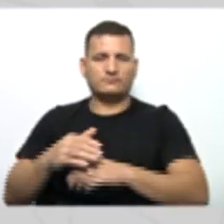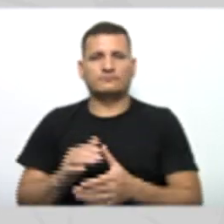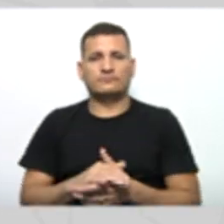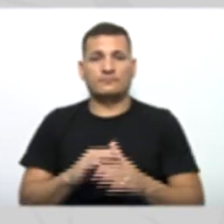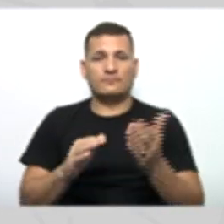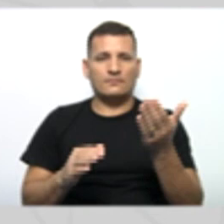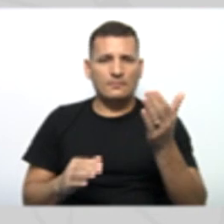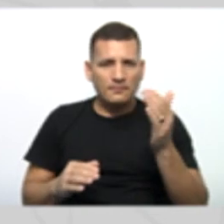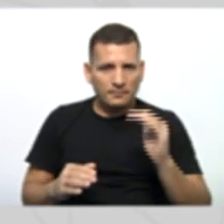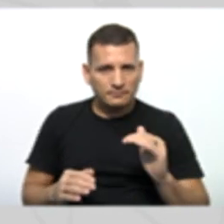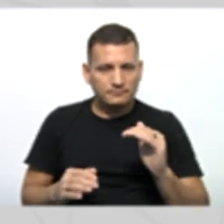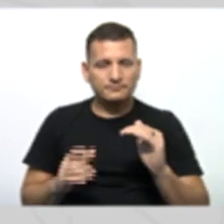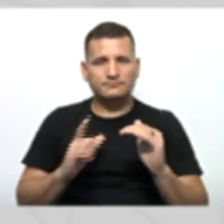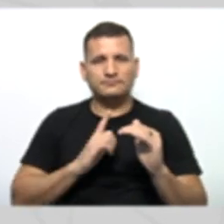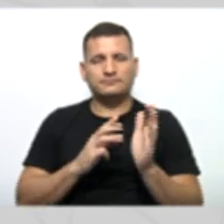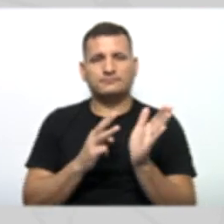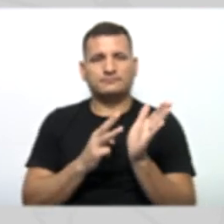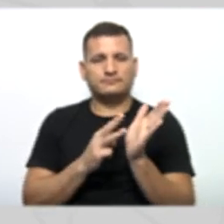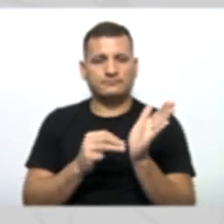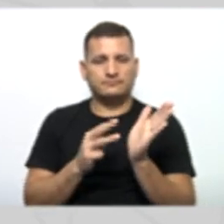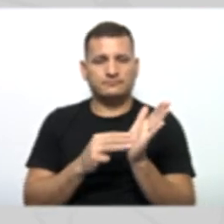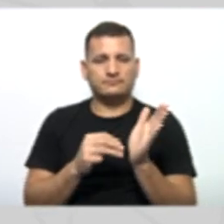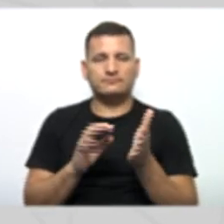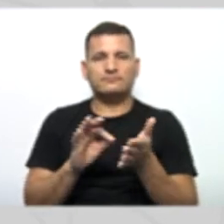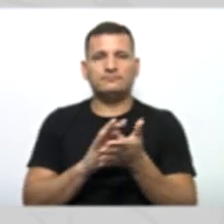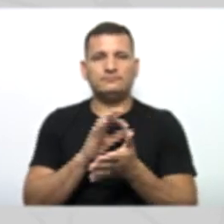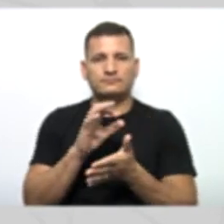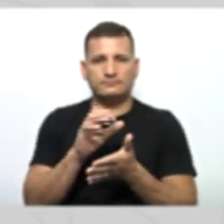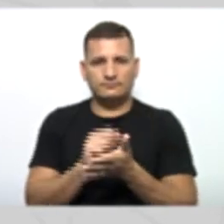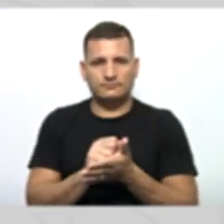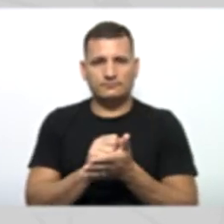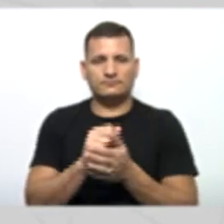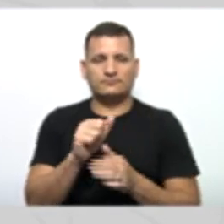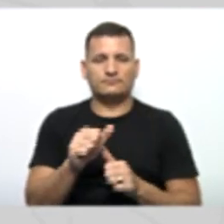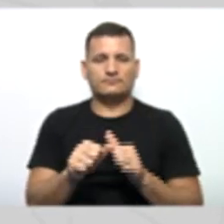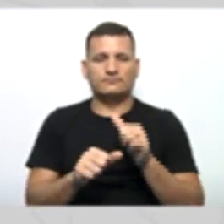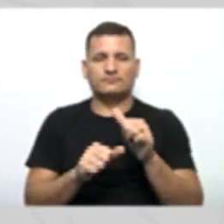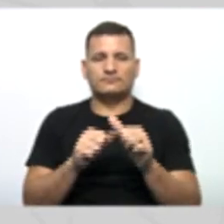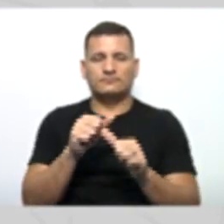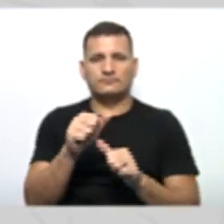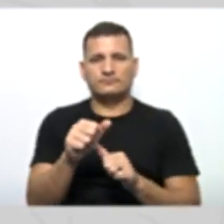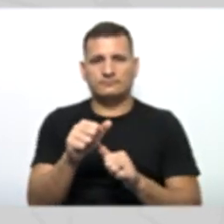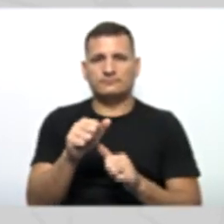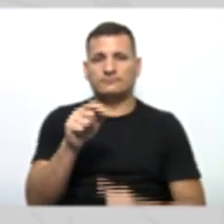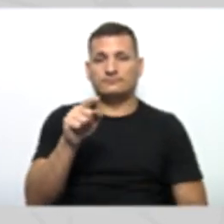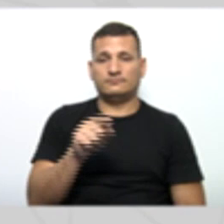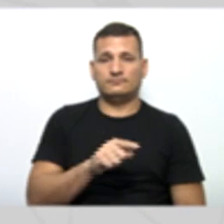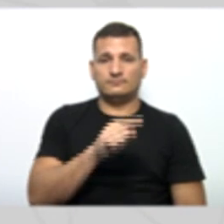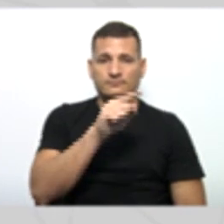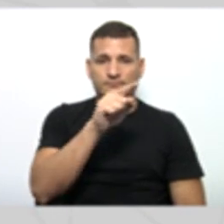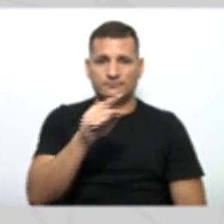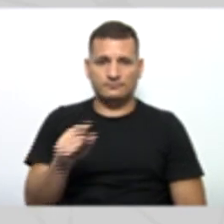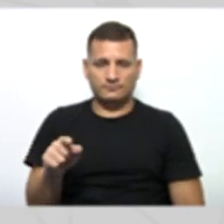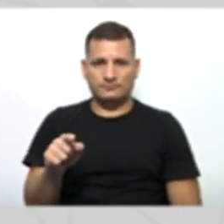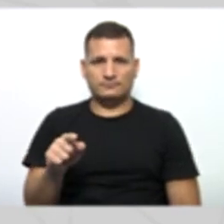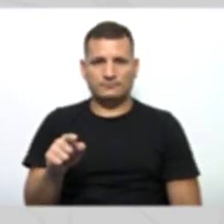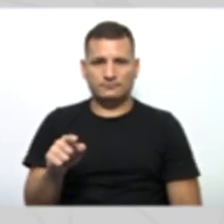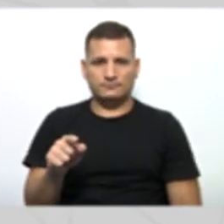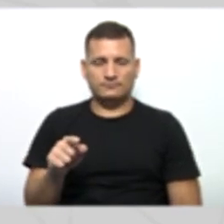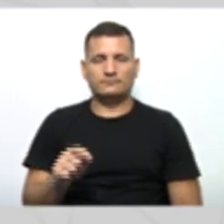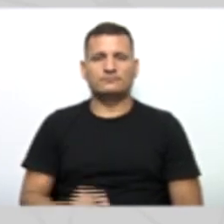eu tenho aqui alguns métodos, ó, cadastrar, alterar e excluir. Vejam bem,